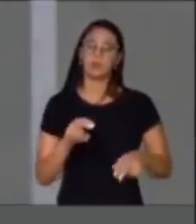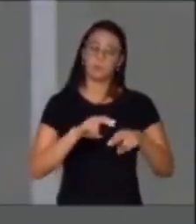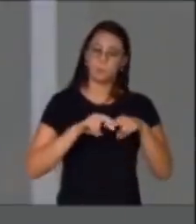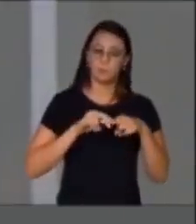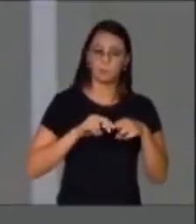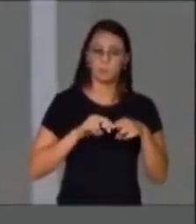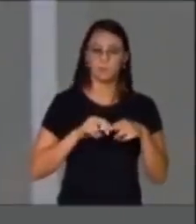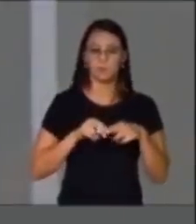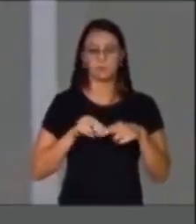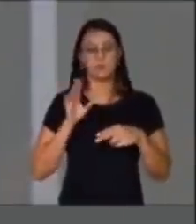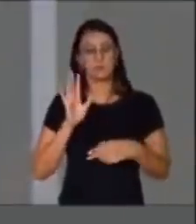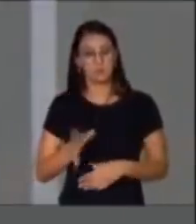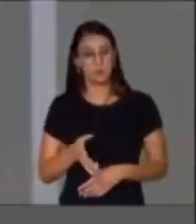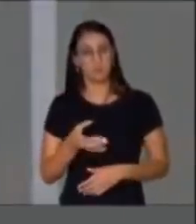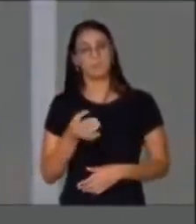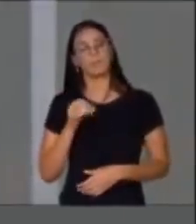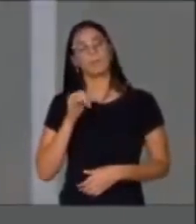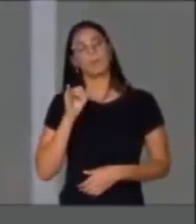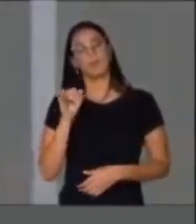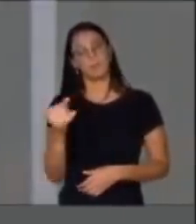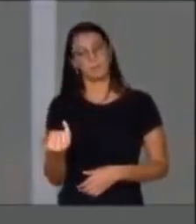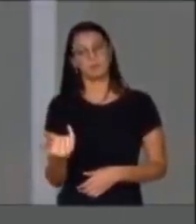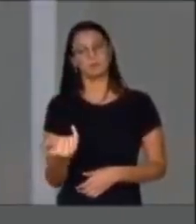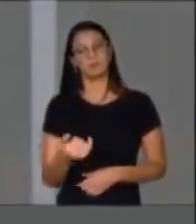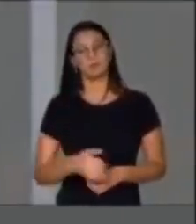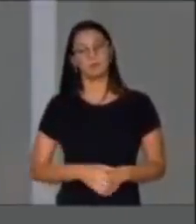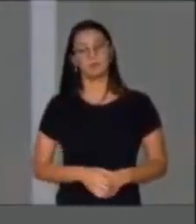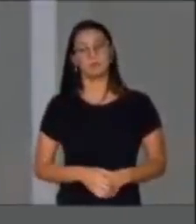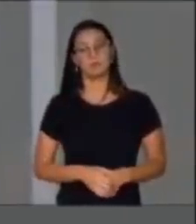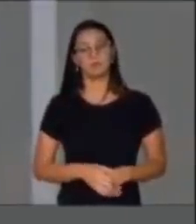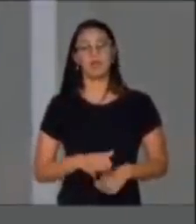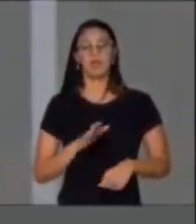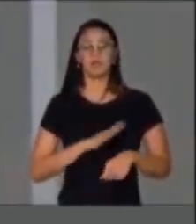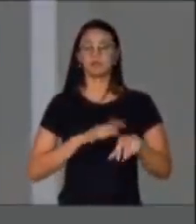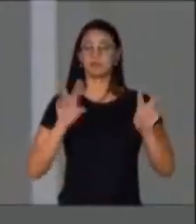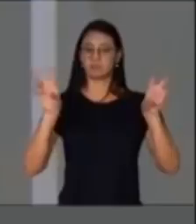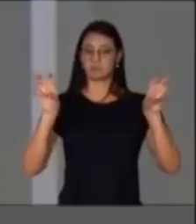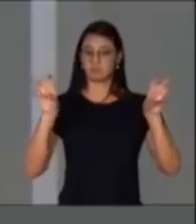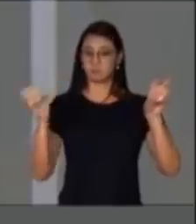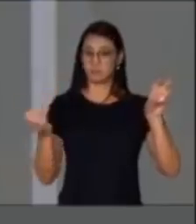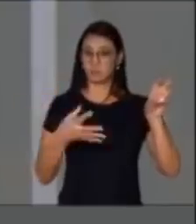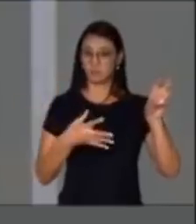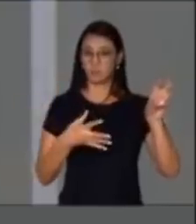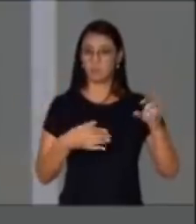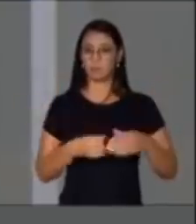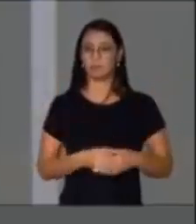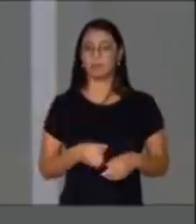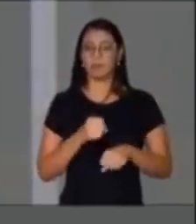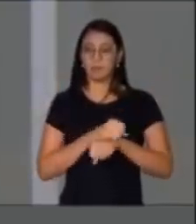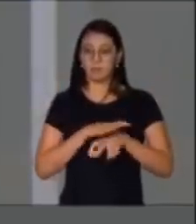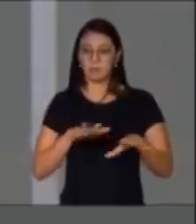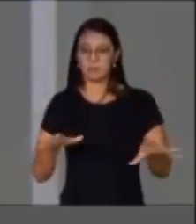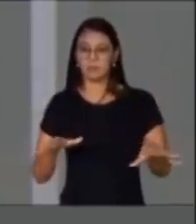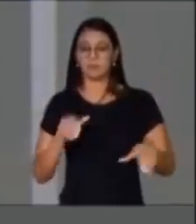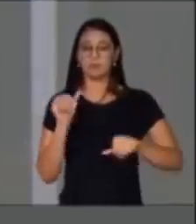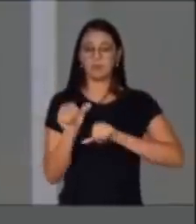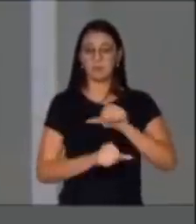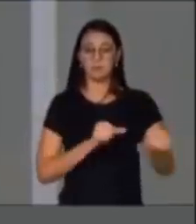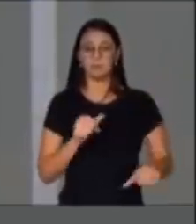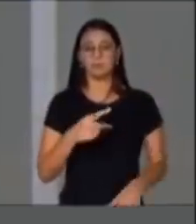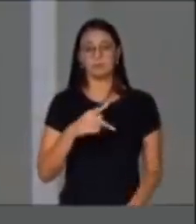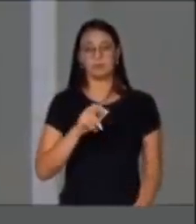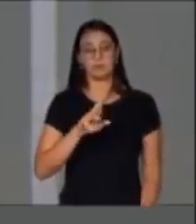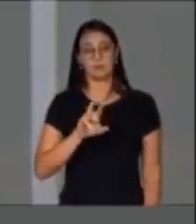por isso, para já aproveitar um tema atual do vazamento da minuta da reforma